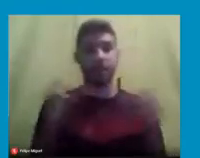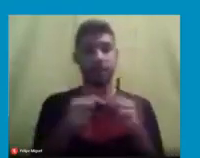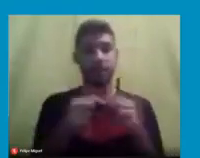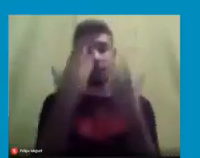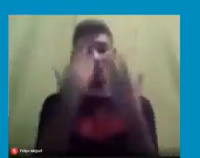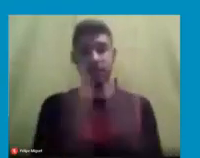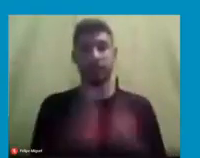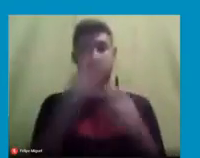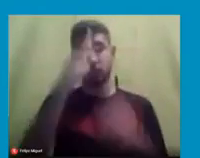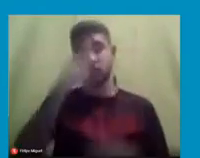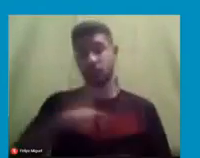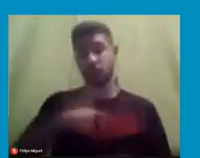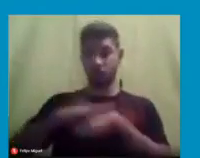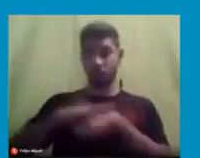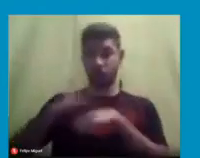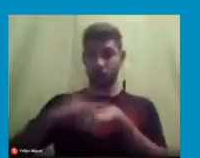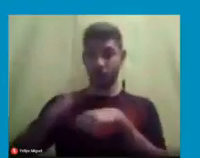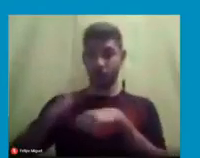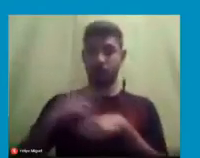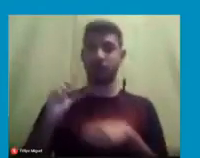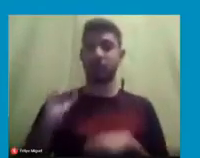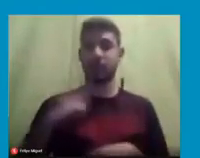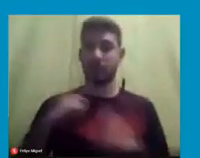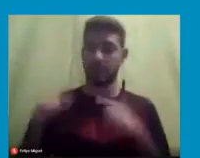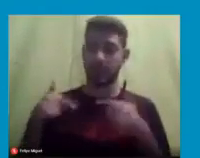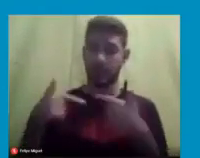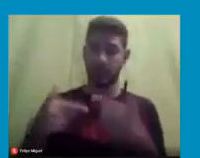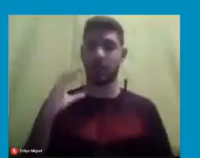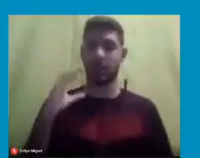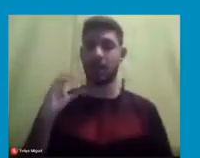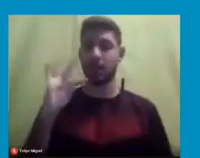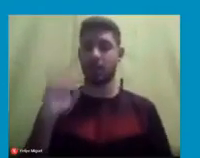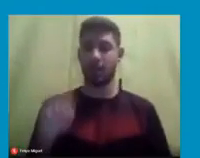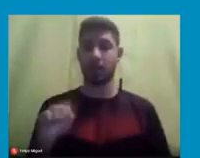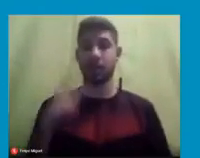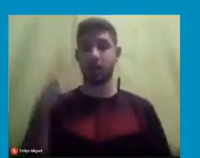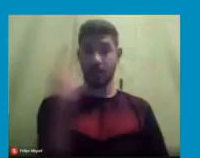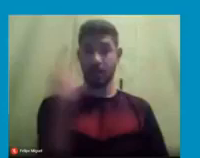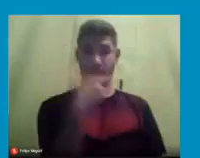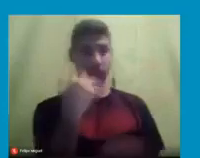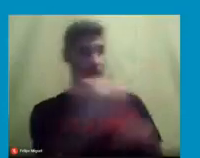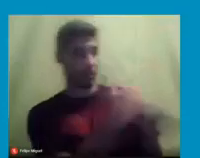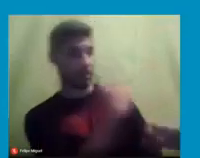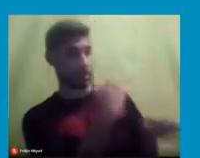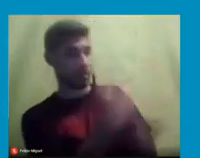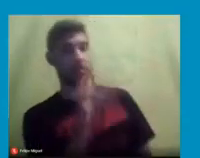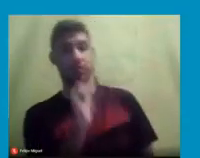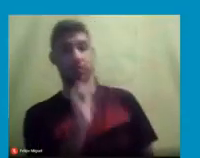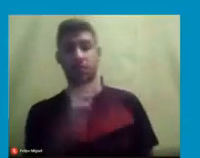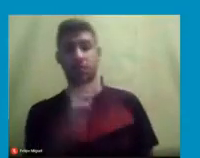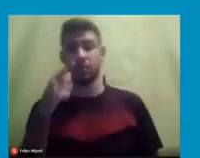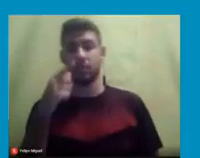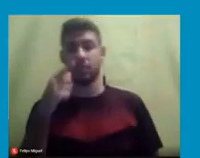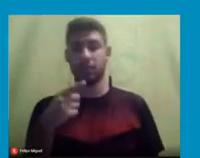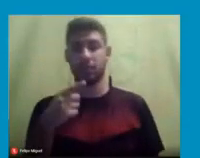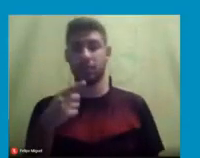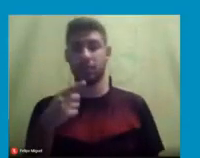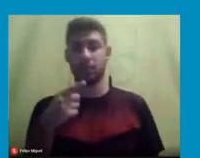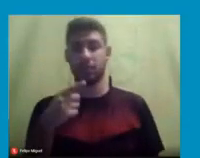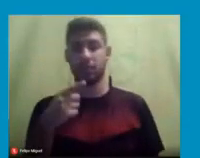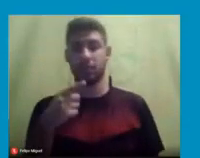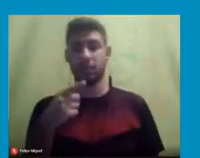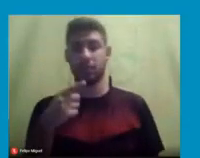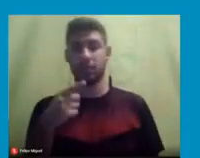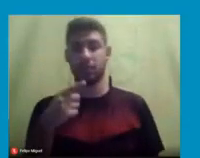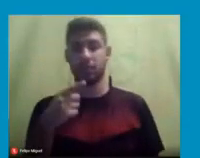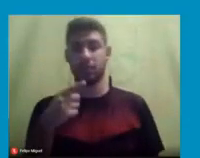forma autônoma estabelecer as ações afirmativas. E a sua orientadora foi uma grande inimiga da nossa luta, né? Eu gosto de